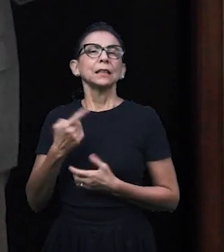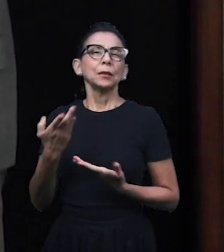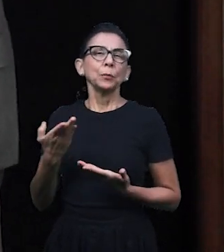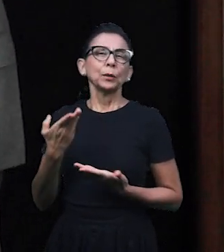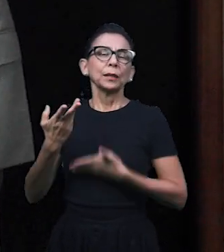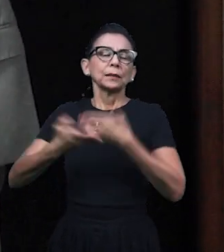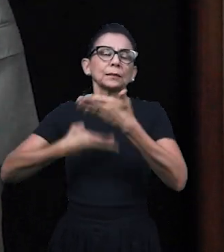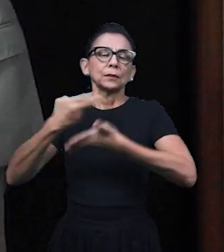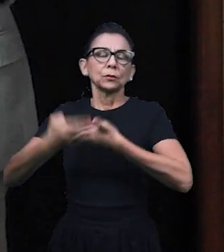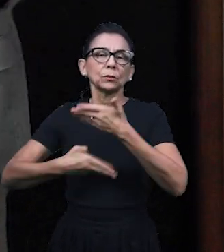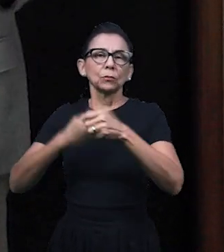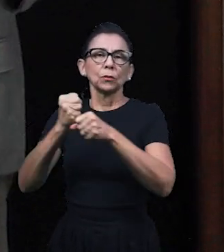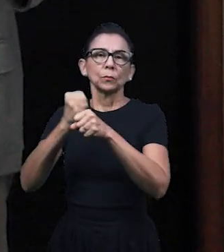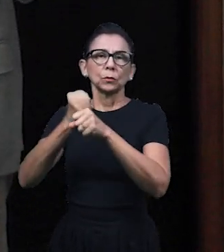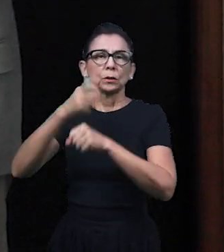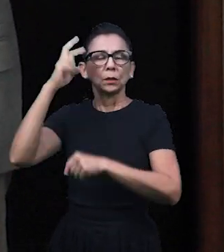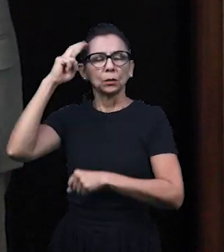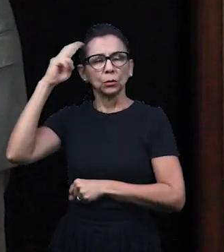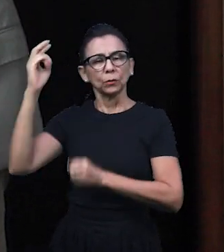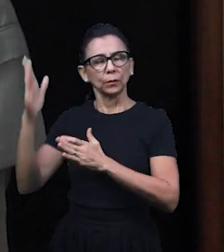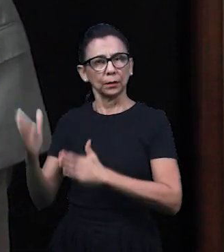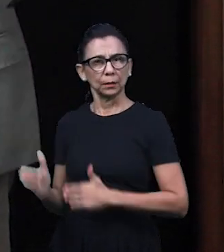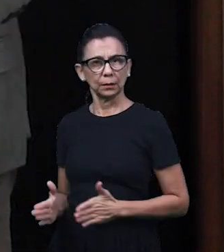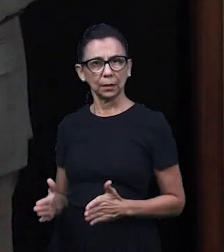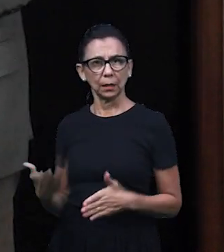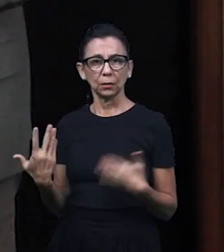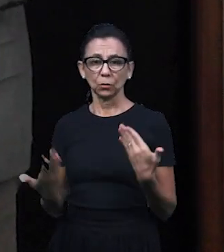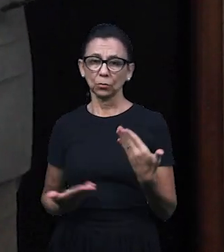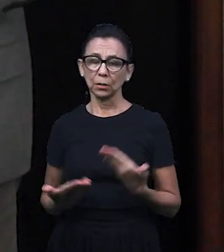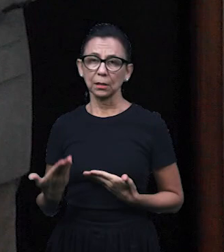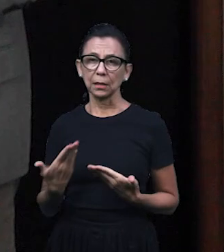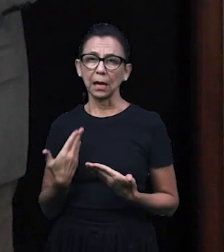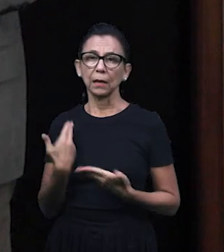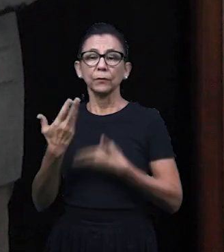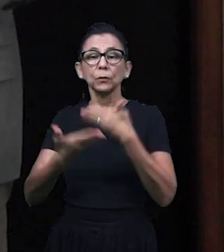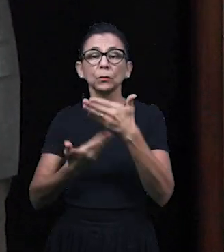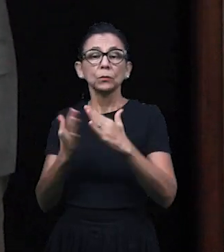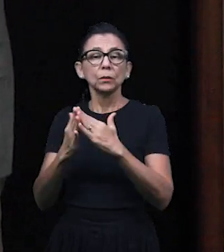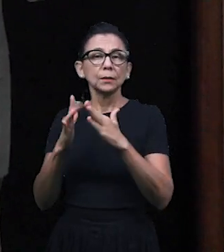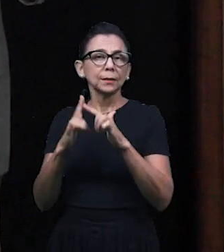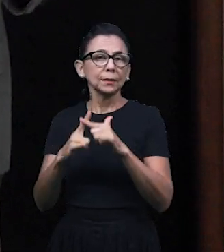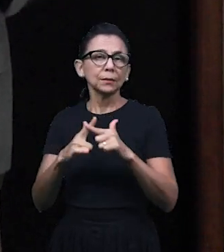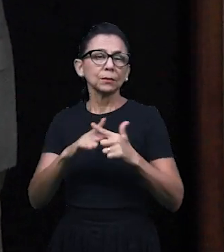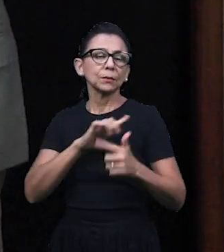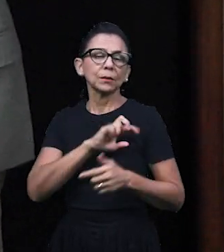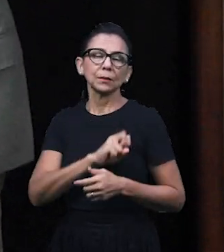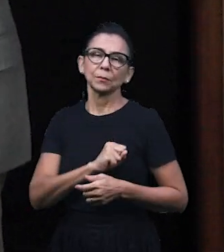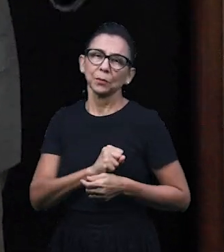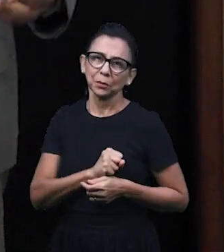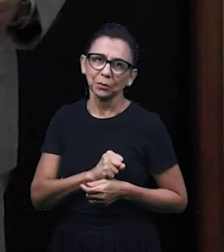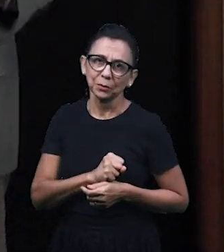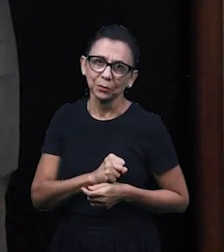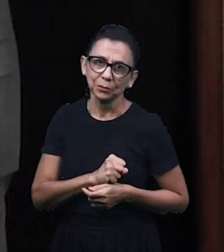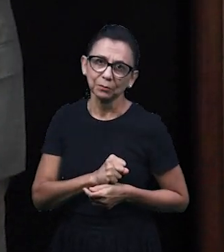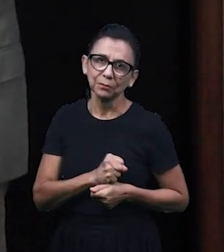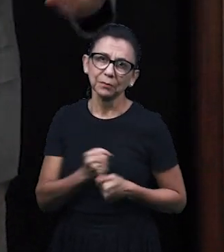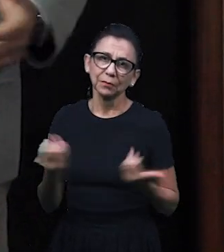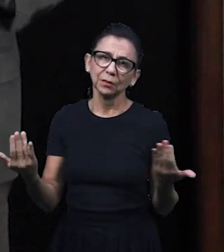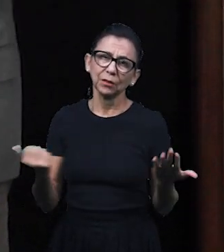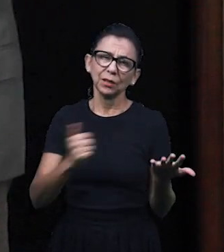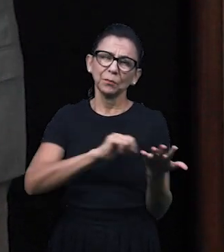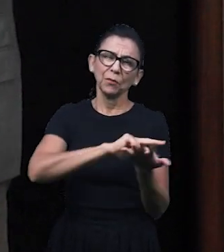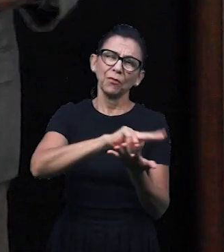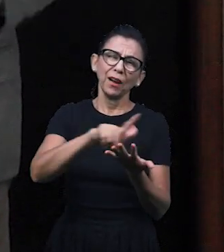do Senhor, pela firmeza do servo, pelo amor com que ele conduziu todas as coisas. E agora, por motivos diversos,